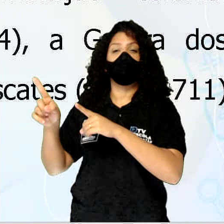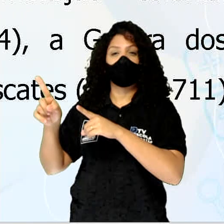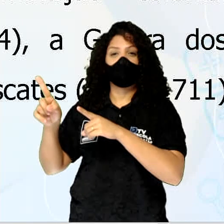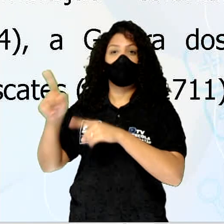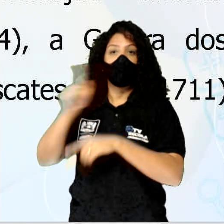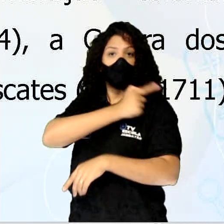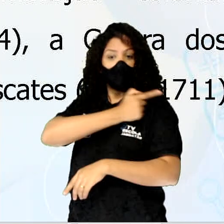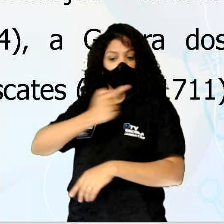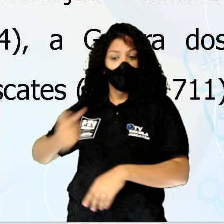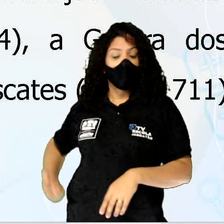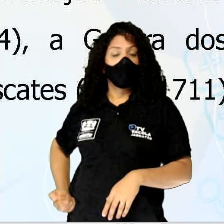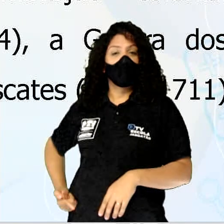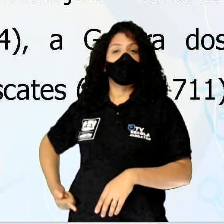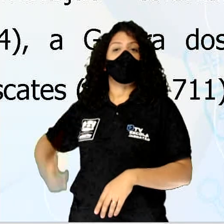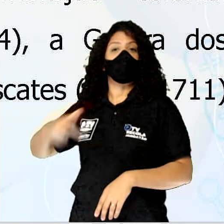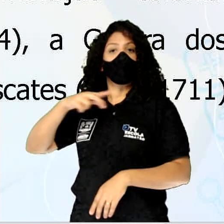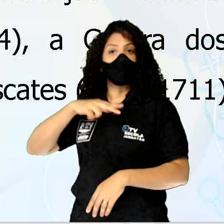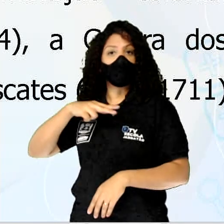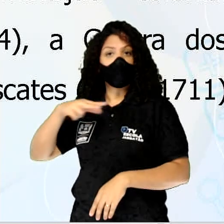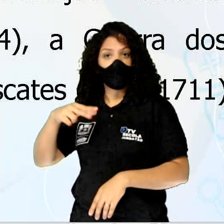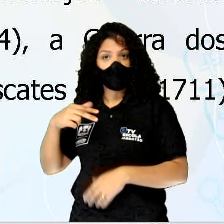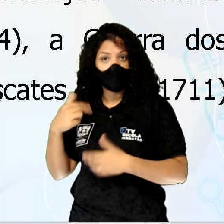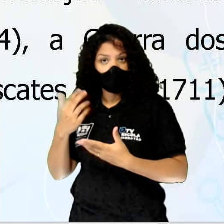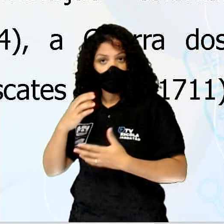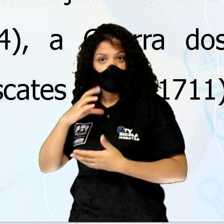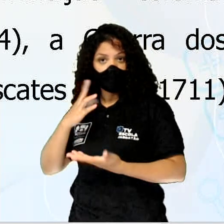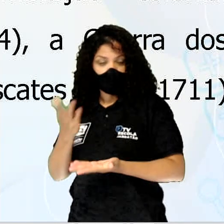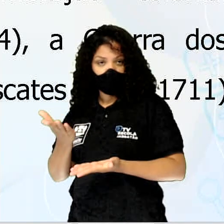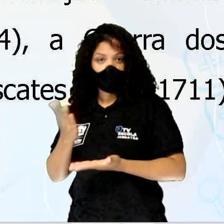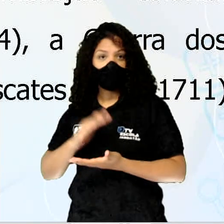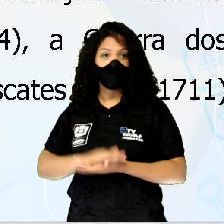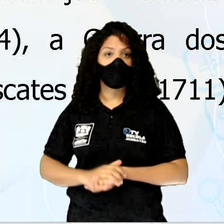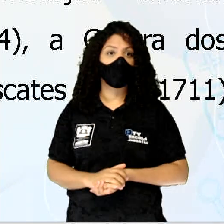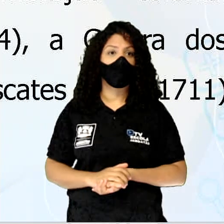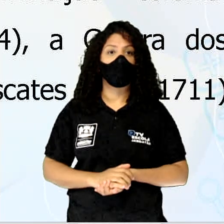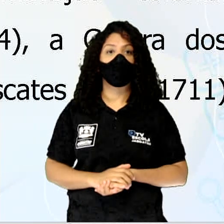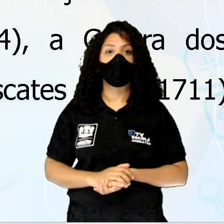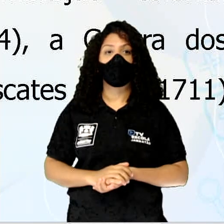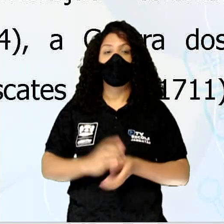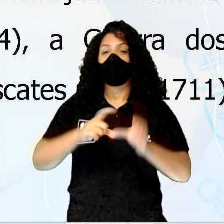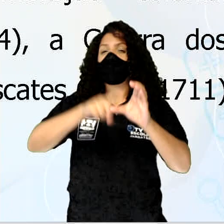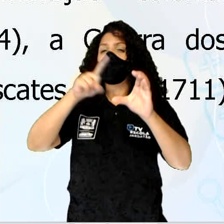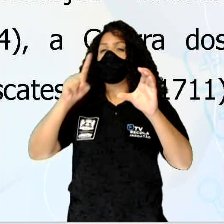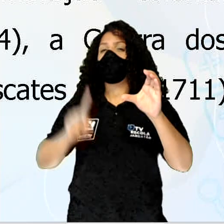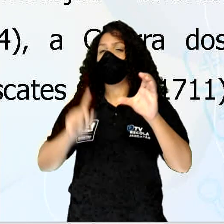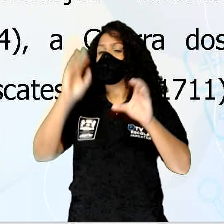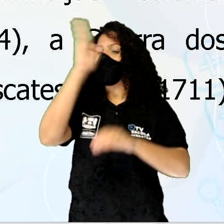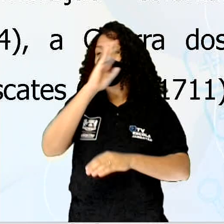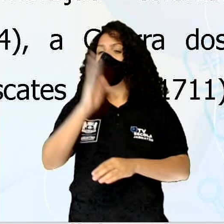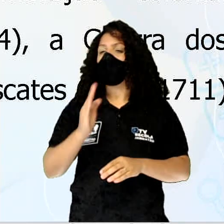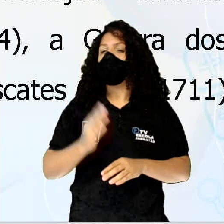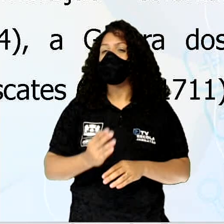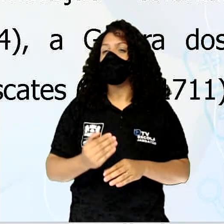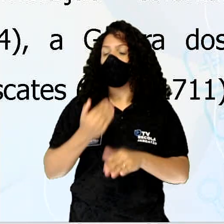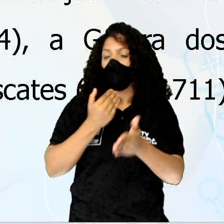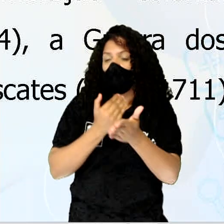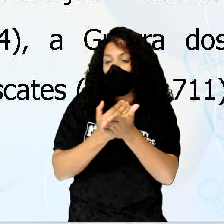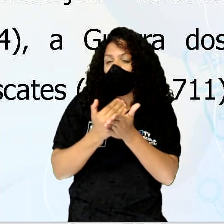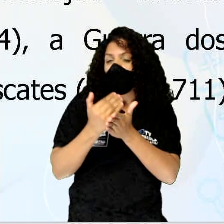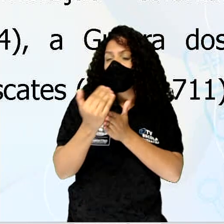certo? A gente pode até dizer que o processo de independência do Brasil, ele se iniciou lá